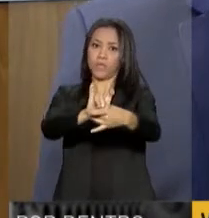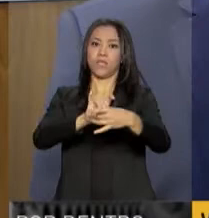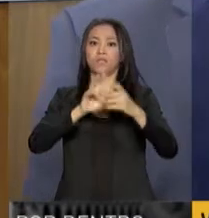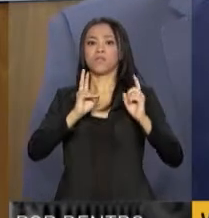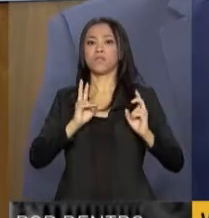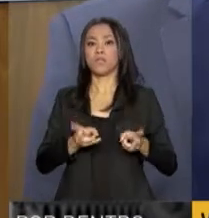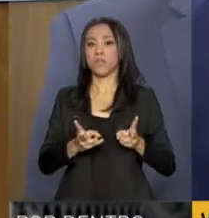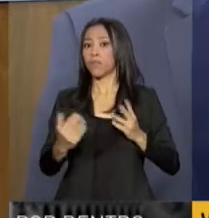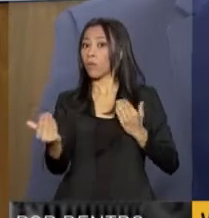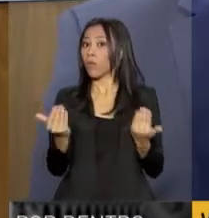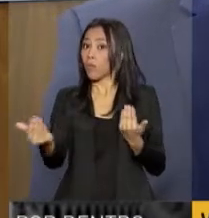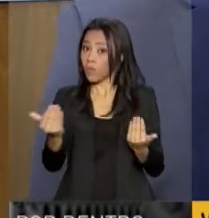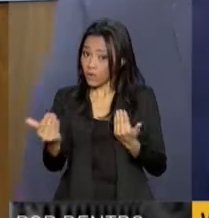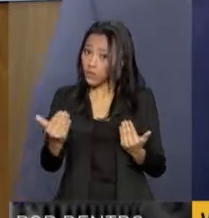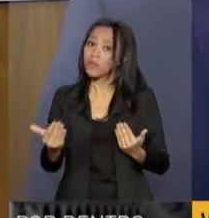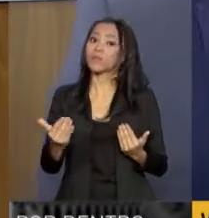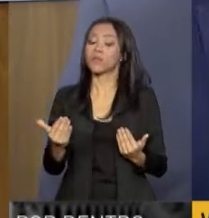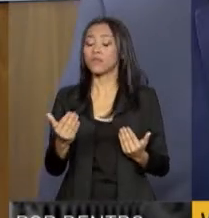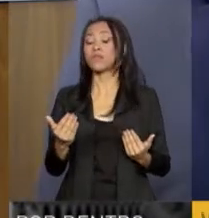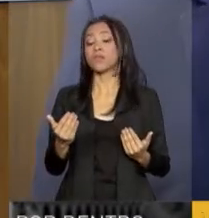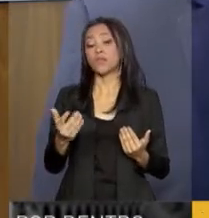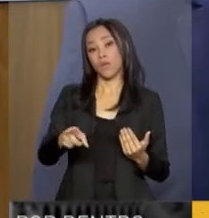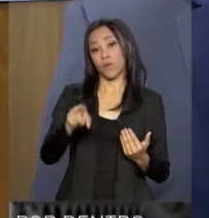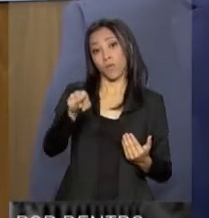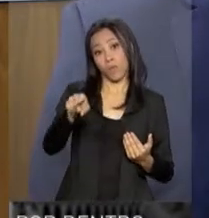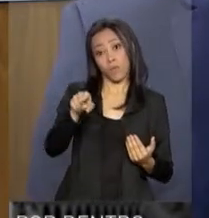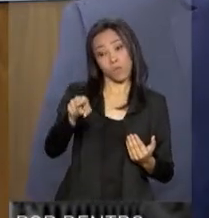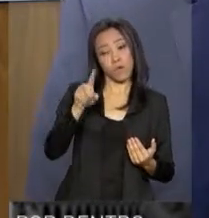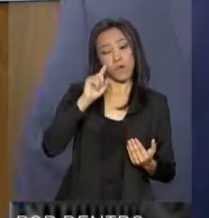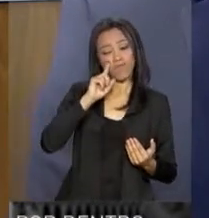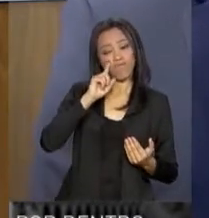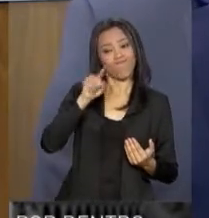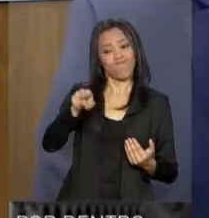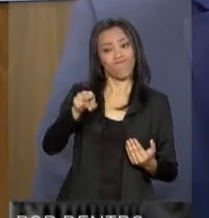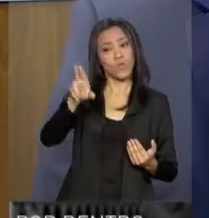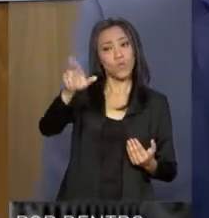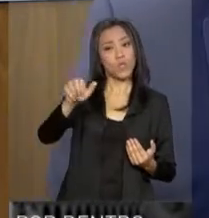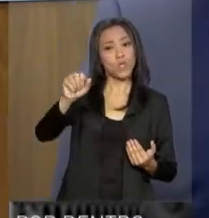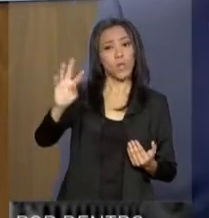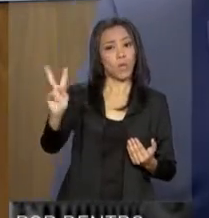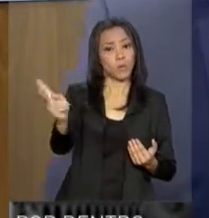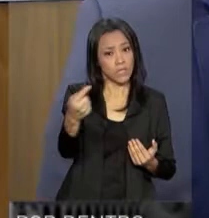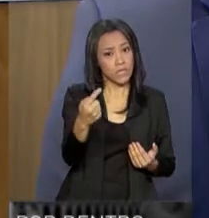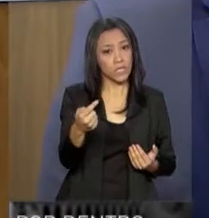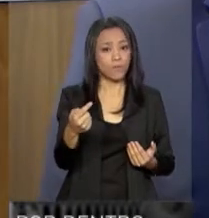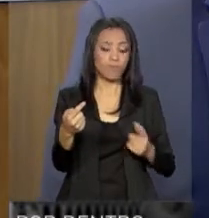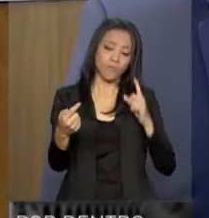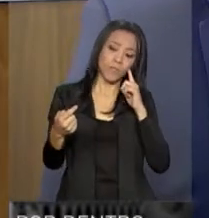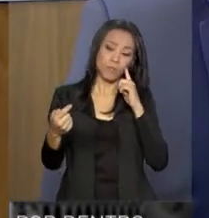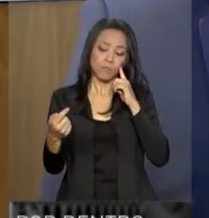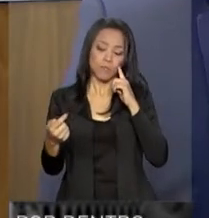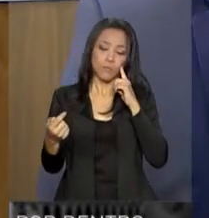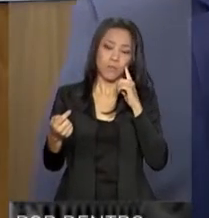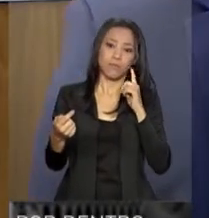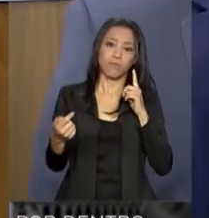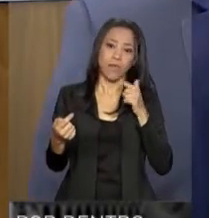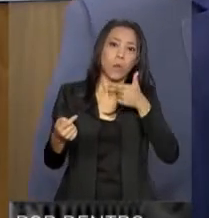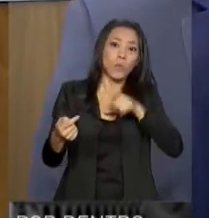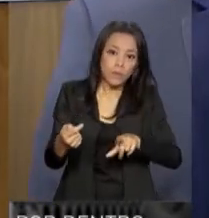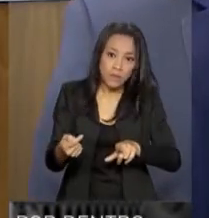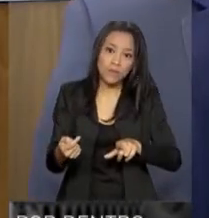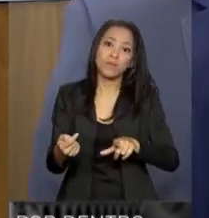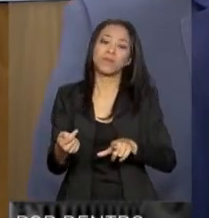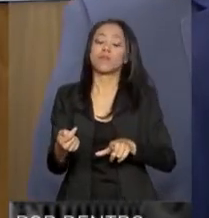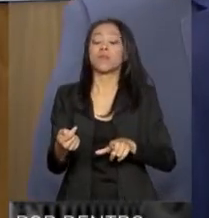qualquer mudança uma um fator ideal ou seja uma situação ideal que nunca existiu é o que nós temos hoje é um